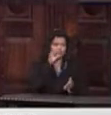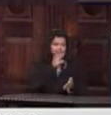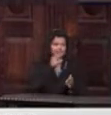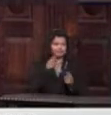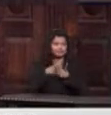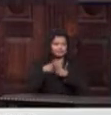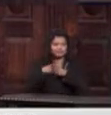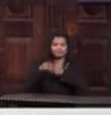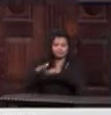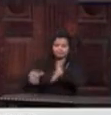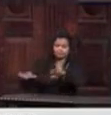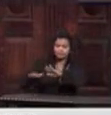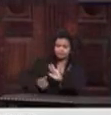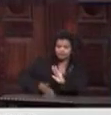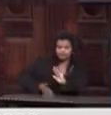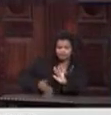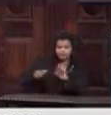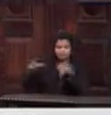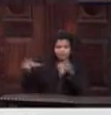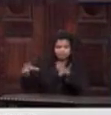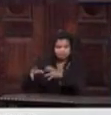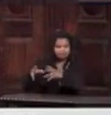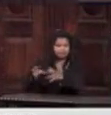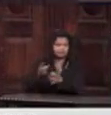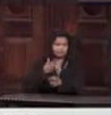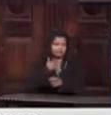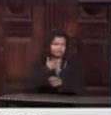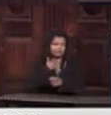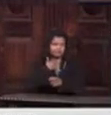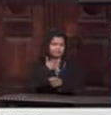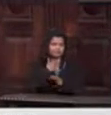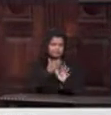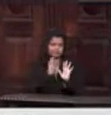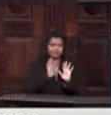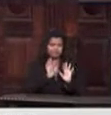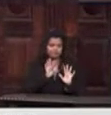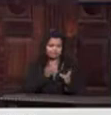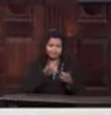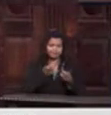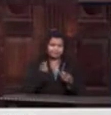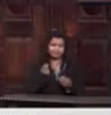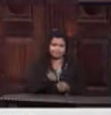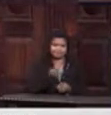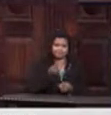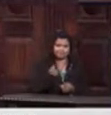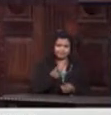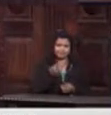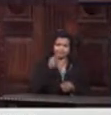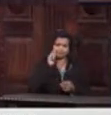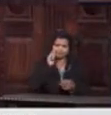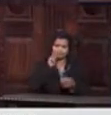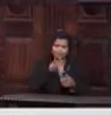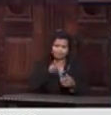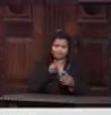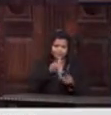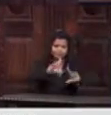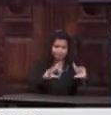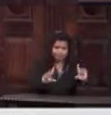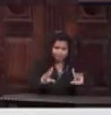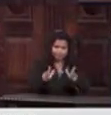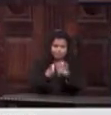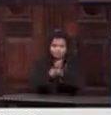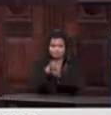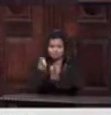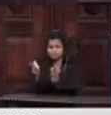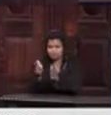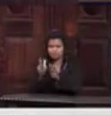o Rio de Janeiro está tomado de bandidos. Quantas vezes eu vi nas manchetes dos jornais, e principalmente o jornal O